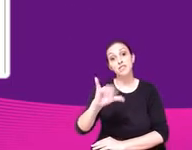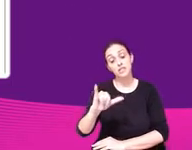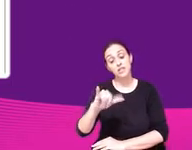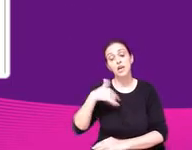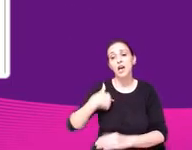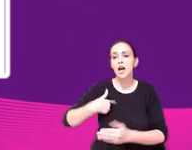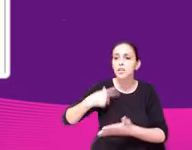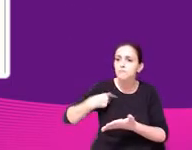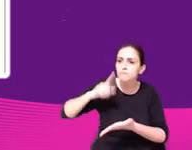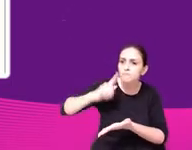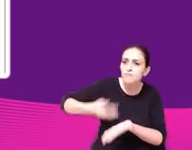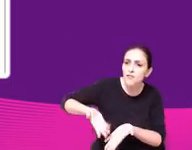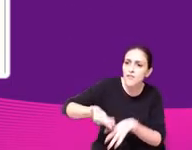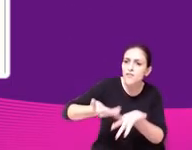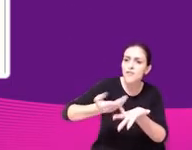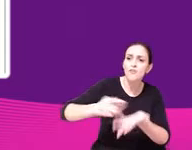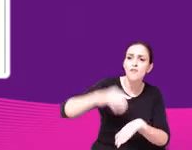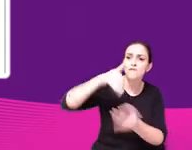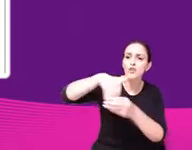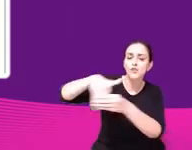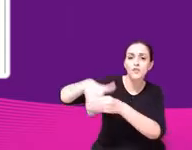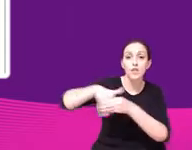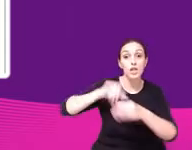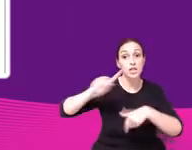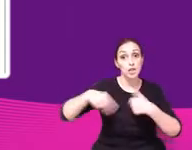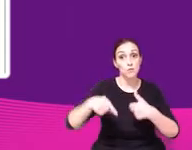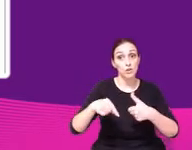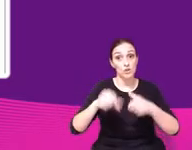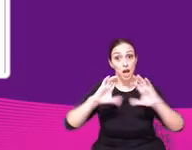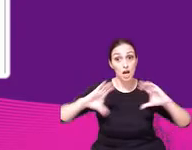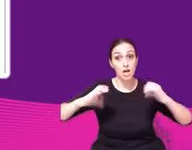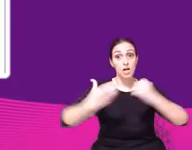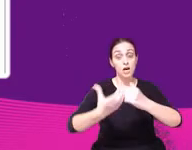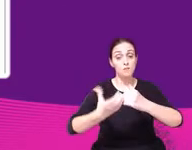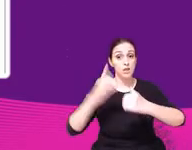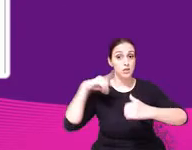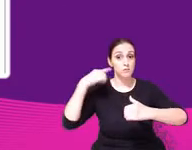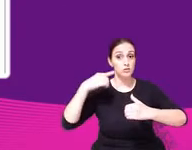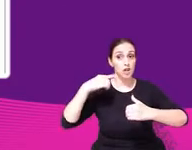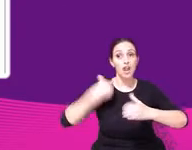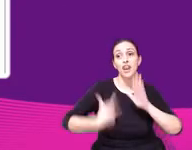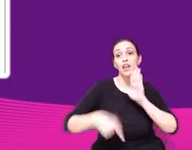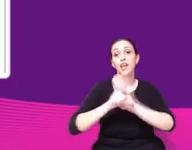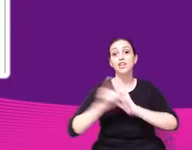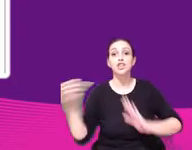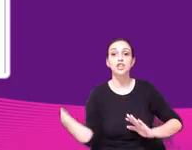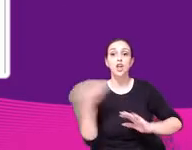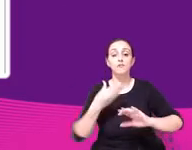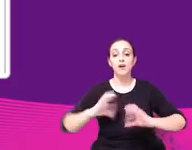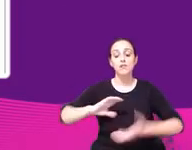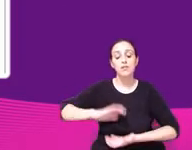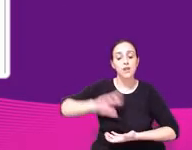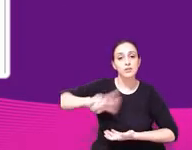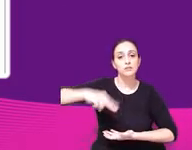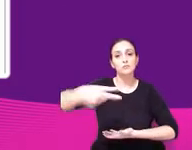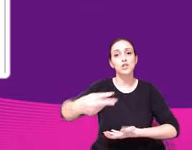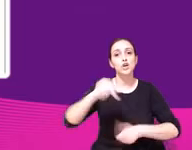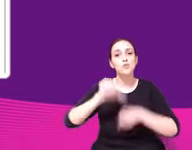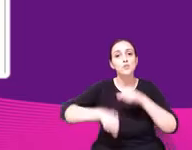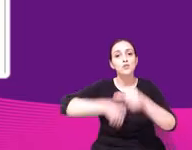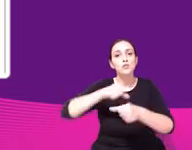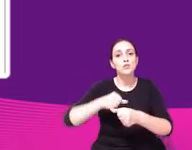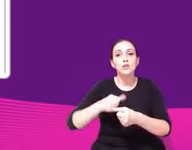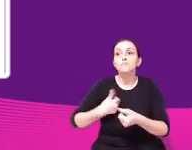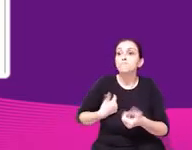votar, por unanimidade depois da Câmara dos Deputados, uma nova lei de transplantes, modificando a forma de consentimento para